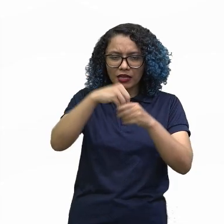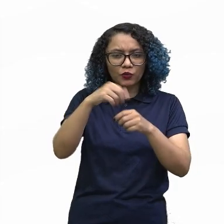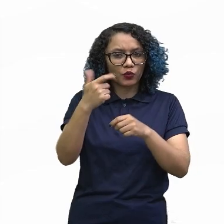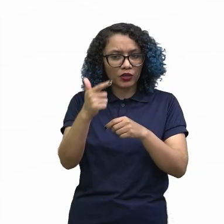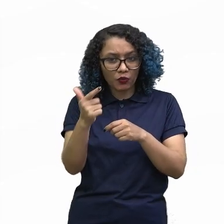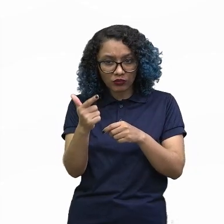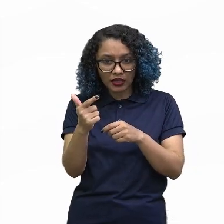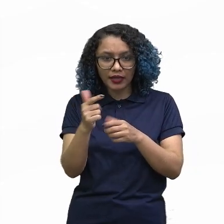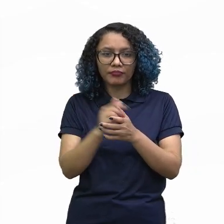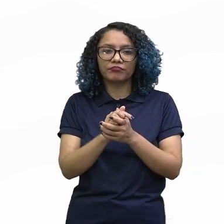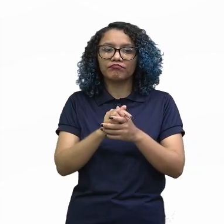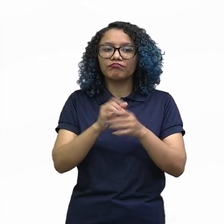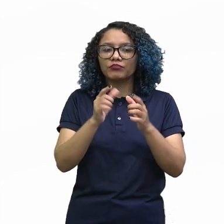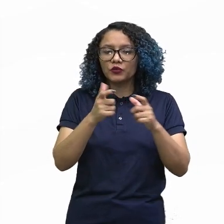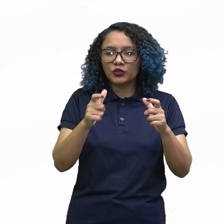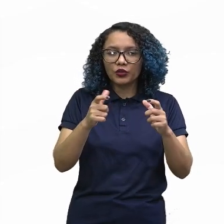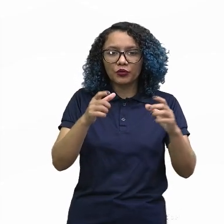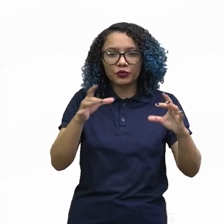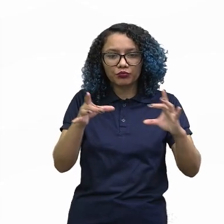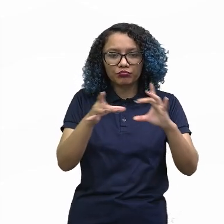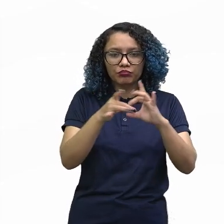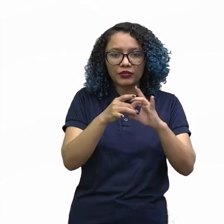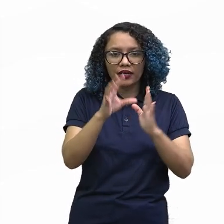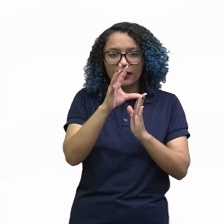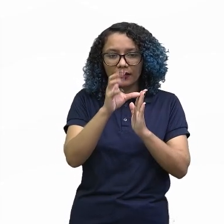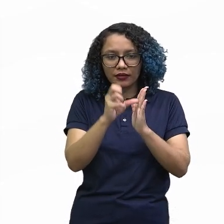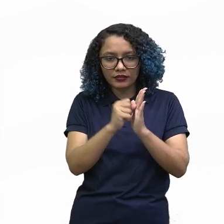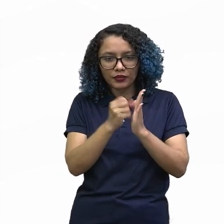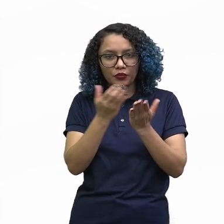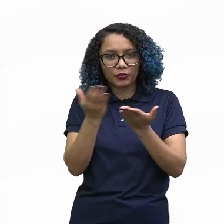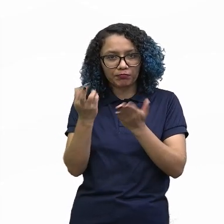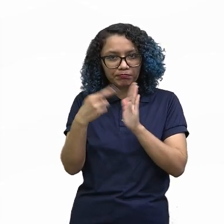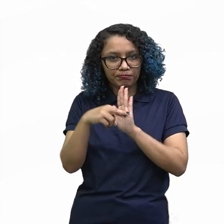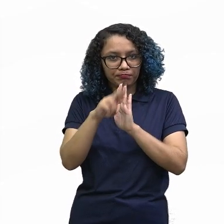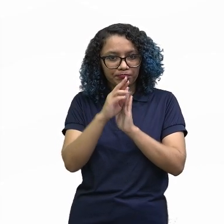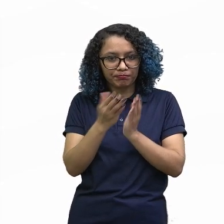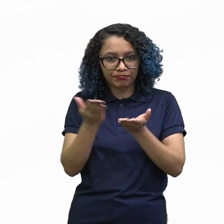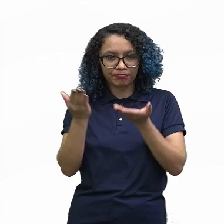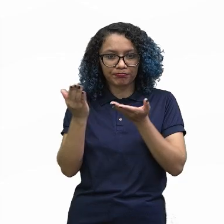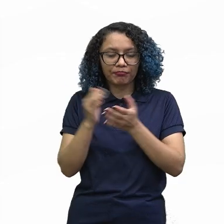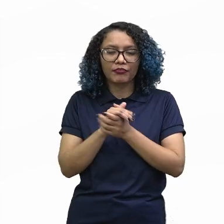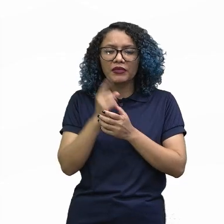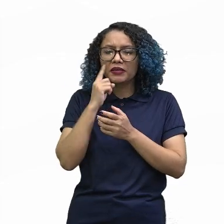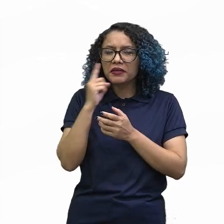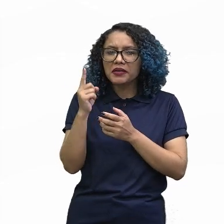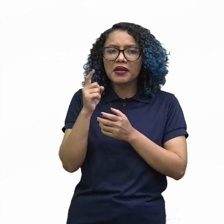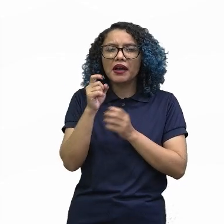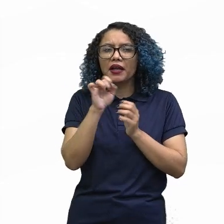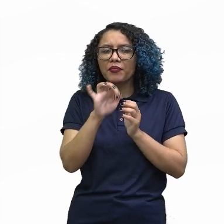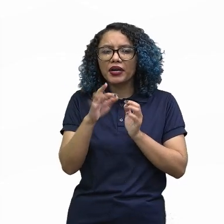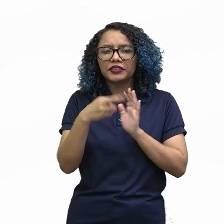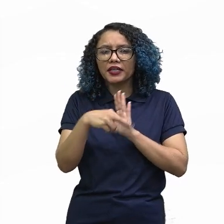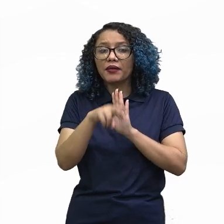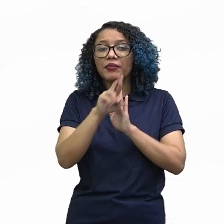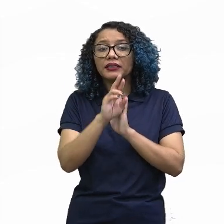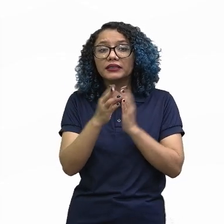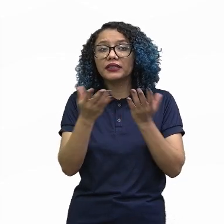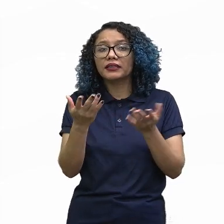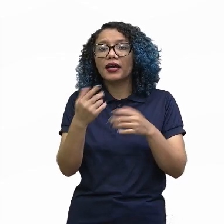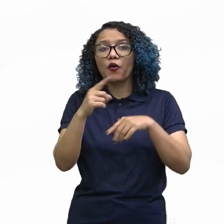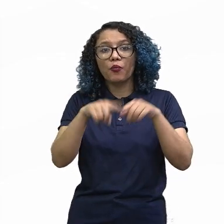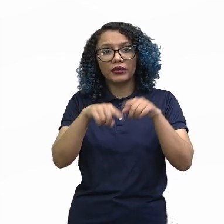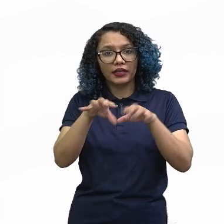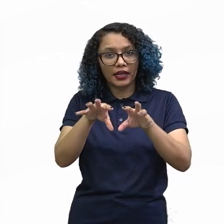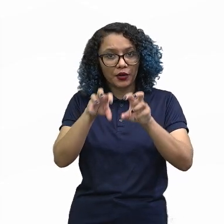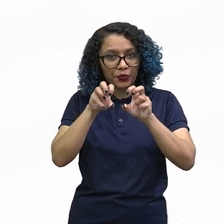ligados em um circuito por meio do símbolo abaixo. Vejam que este símbolo representa aí os receptores. E a